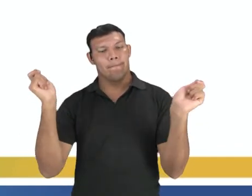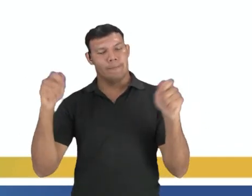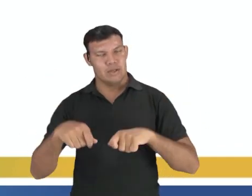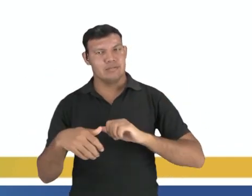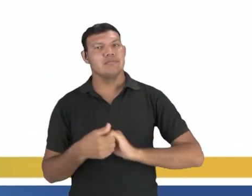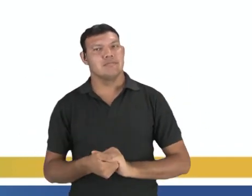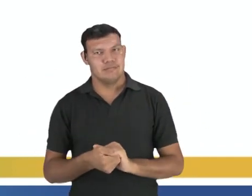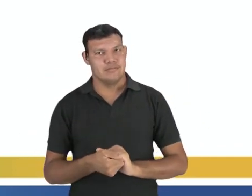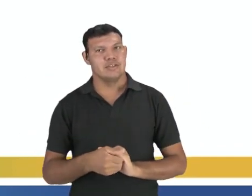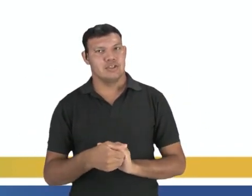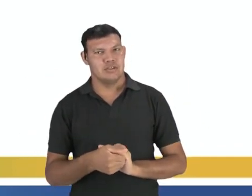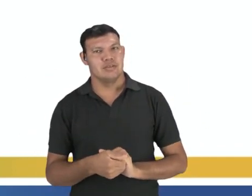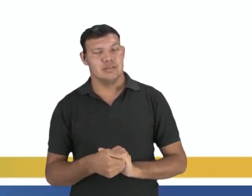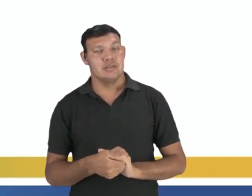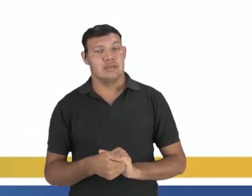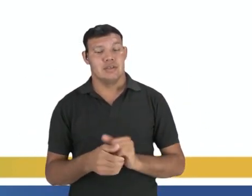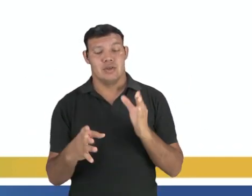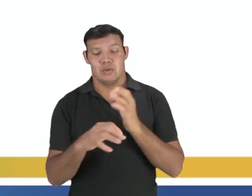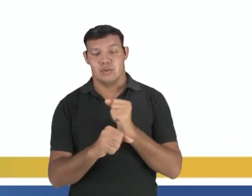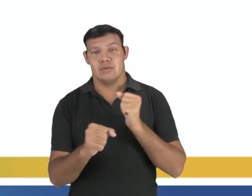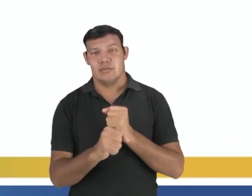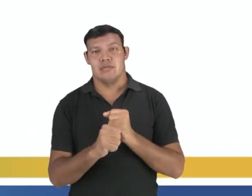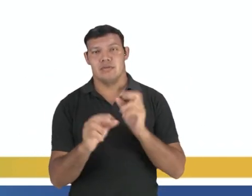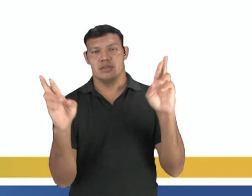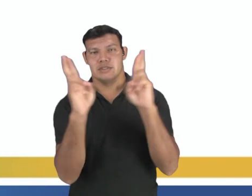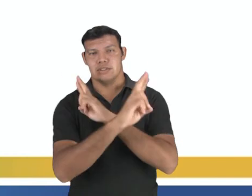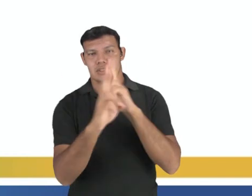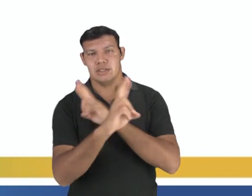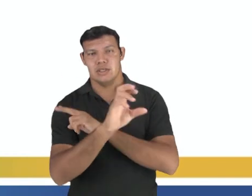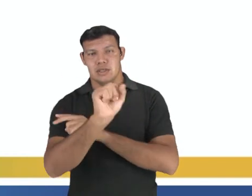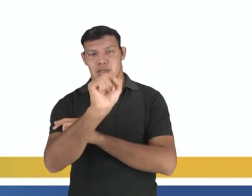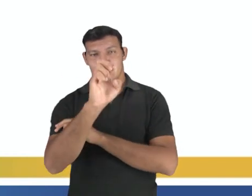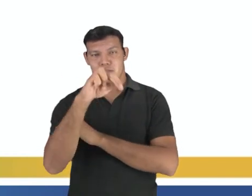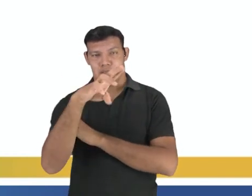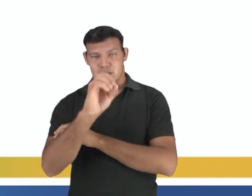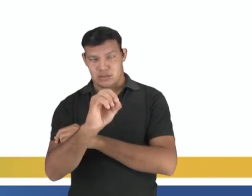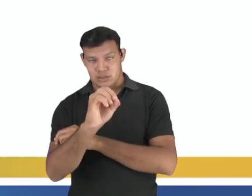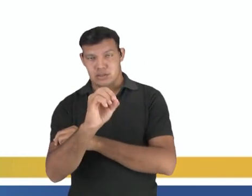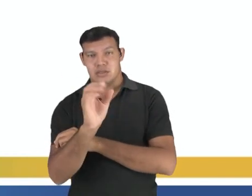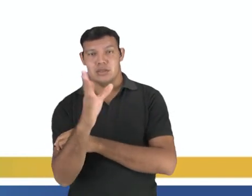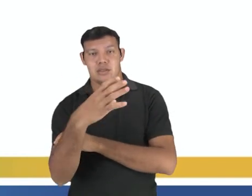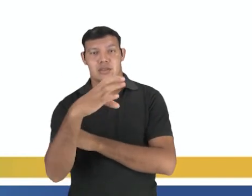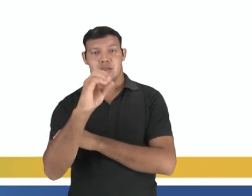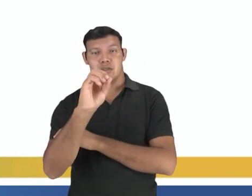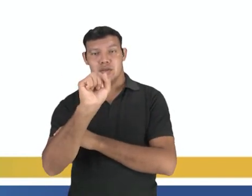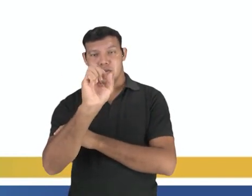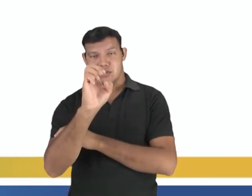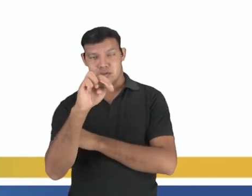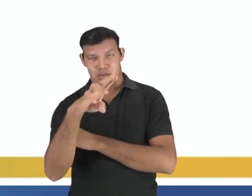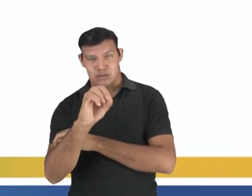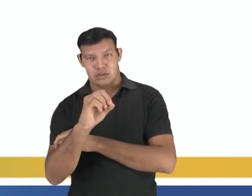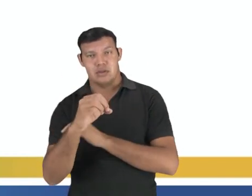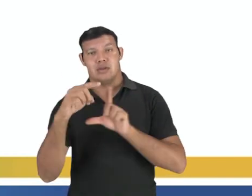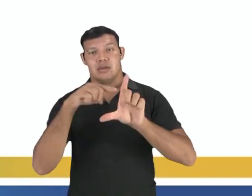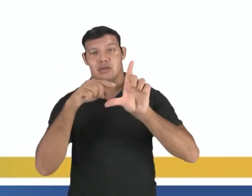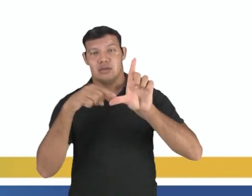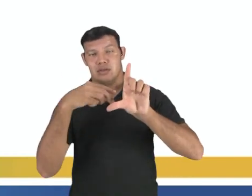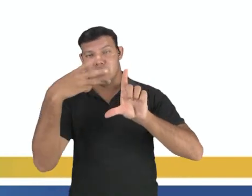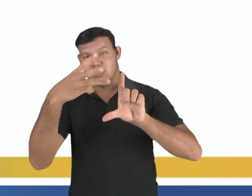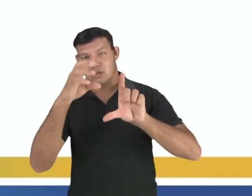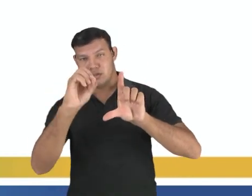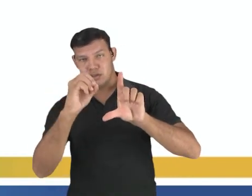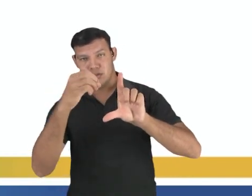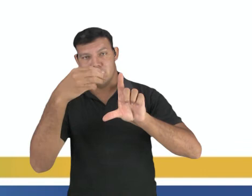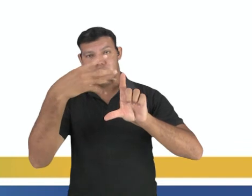as relações trigonométricas de seno, cosseno e tangente dos ângulos de 30, 45 e 60